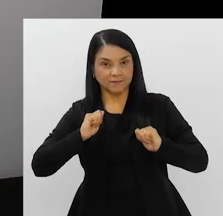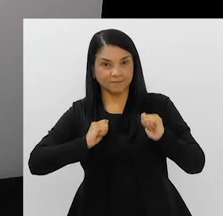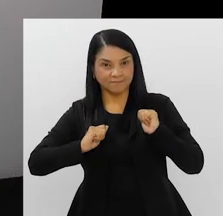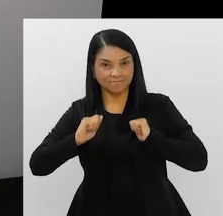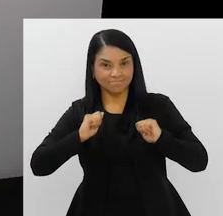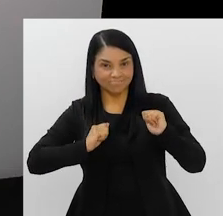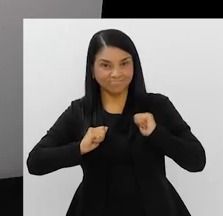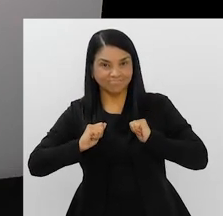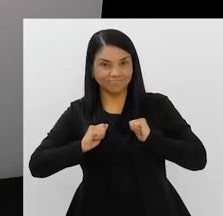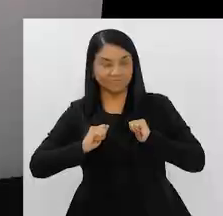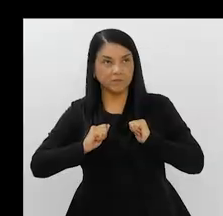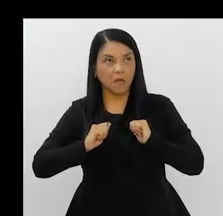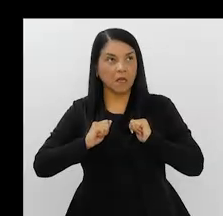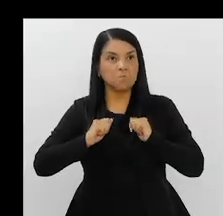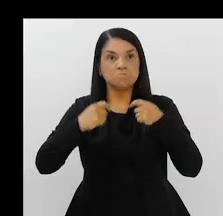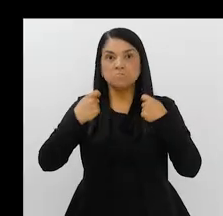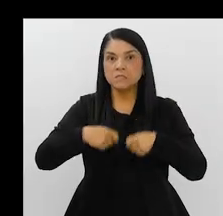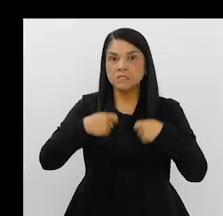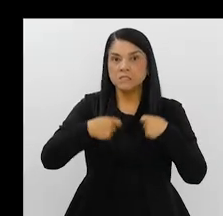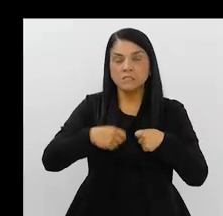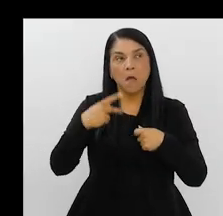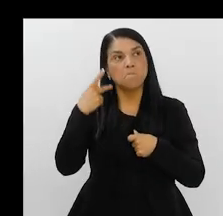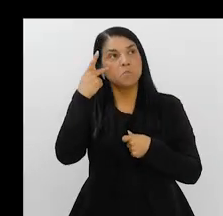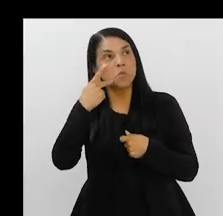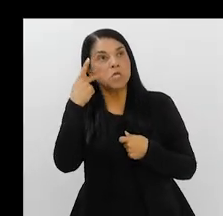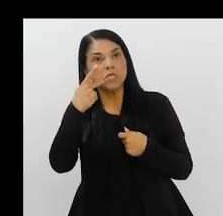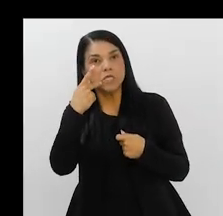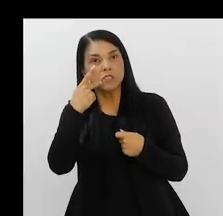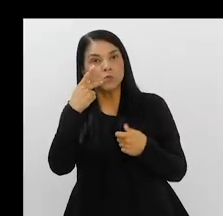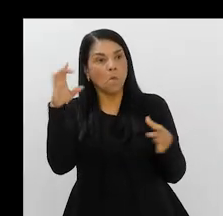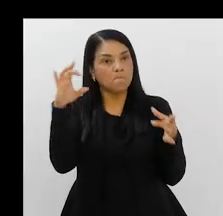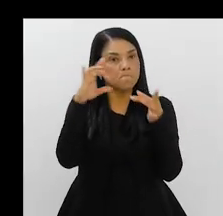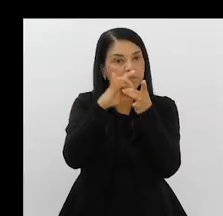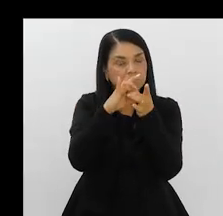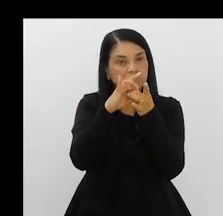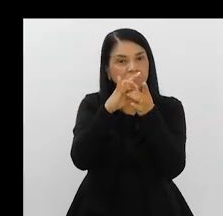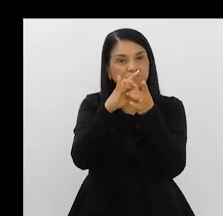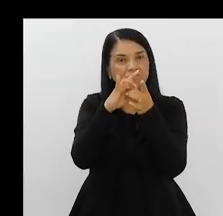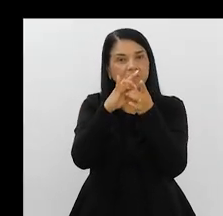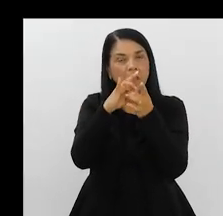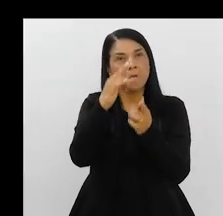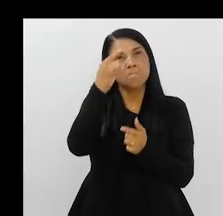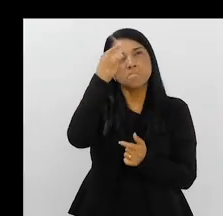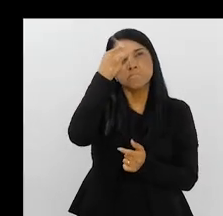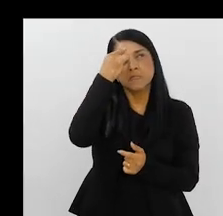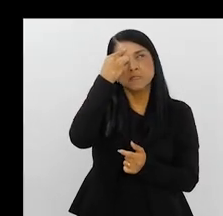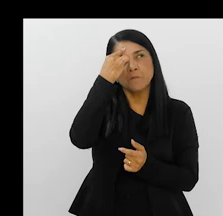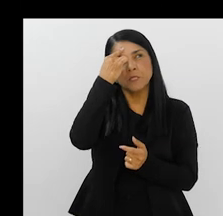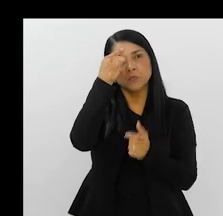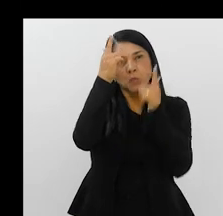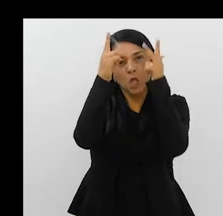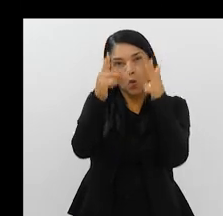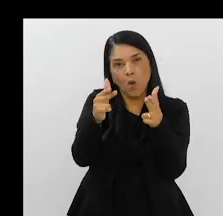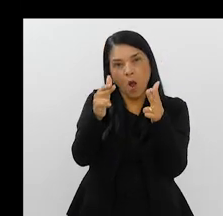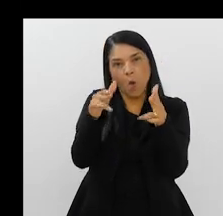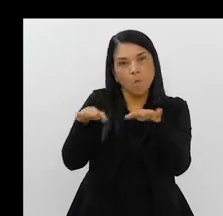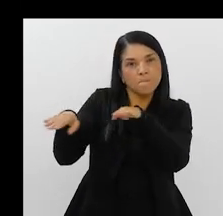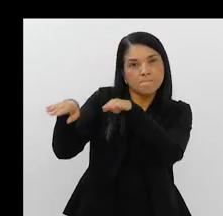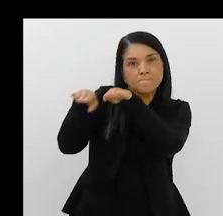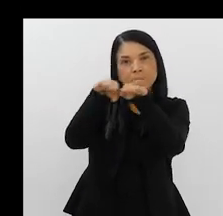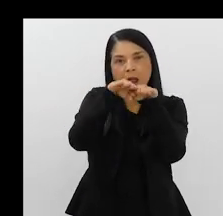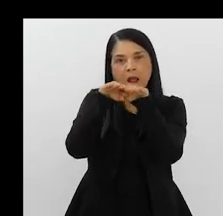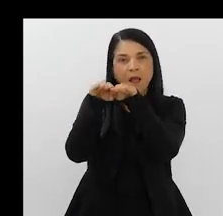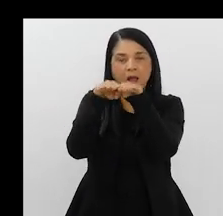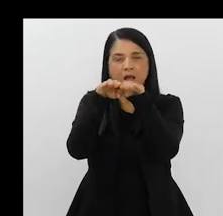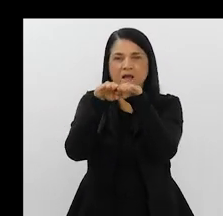que o artista tem que ser político, tem que ter um pensamento, né, dentro dessa uma